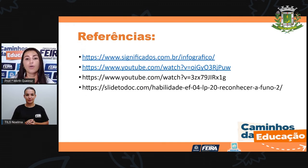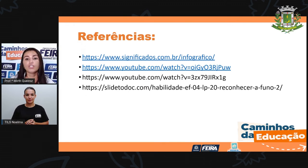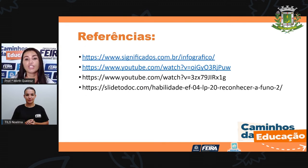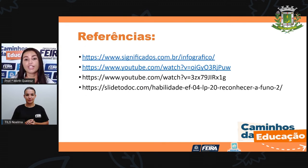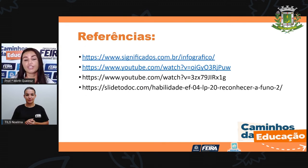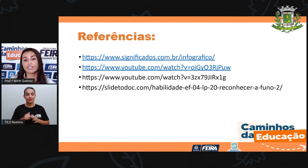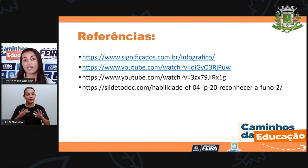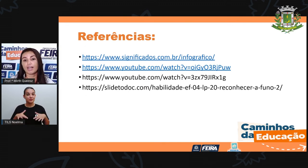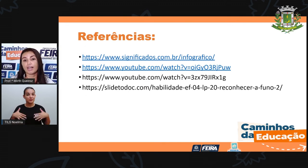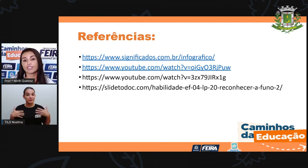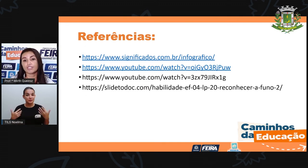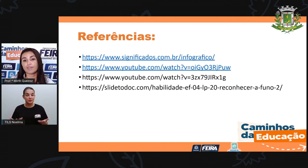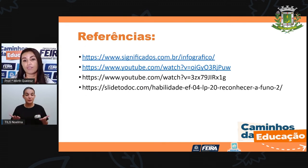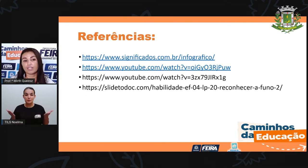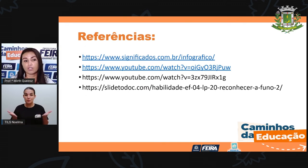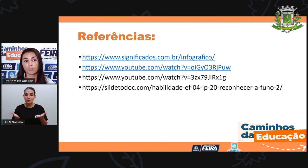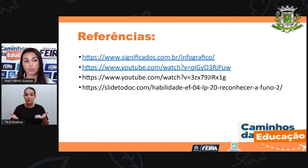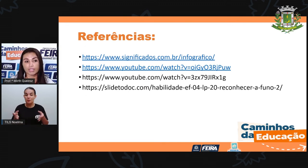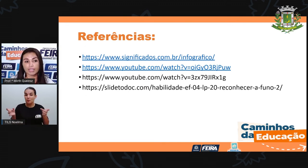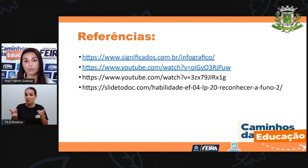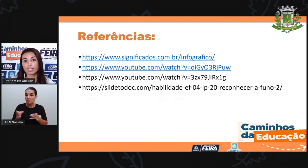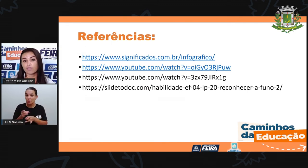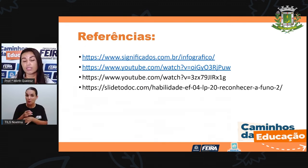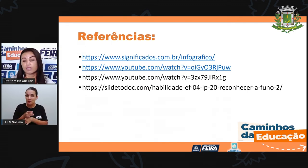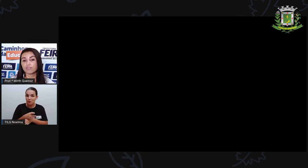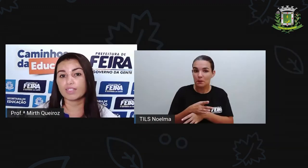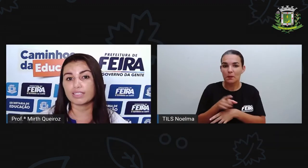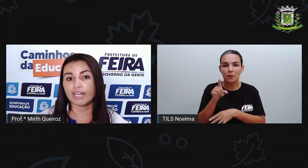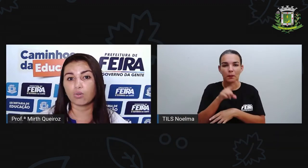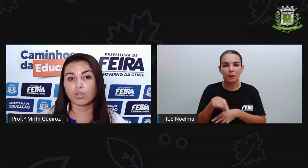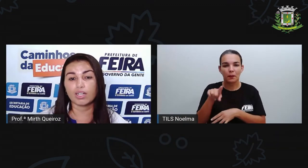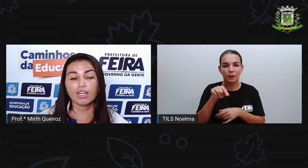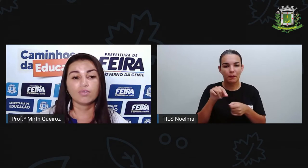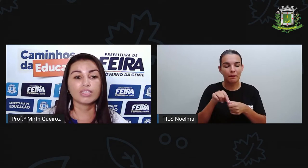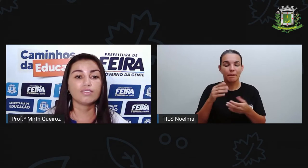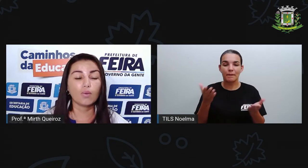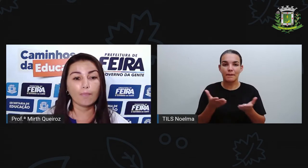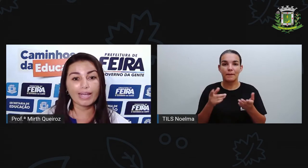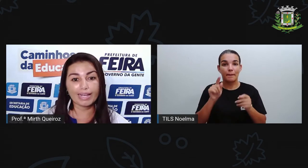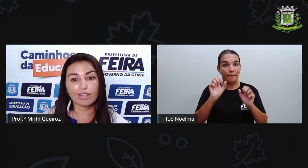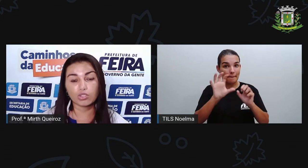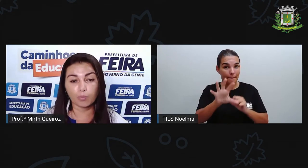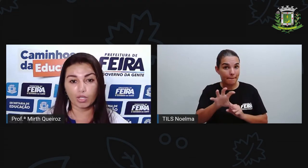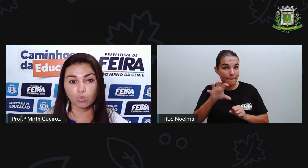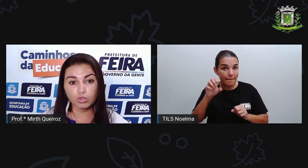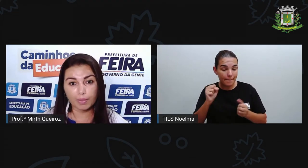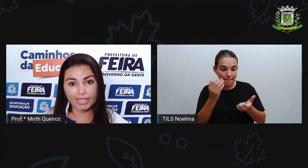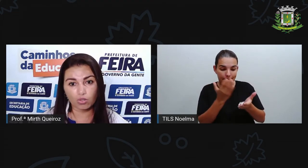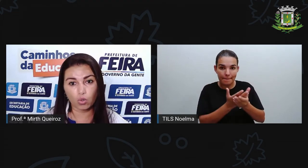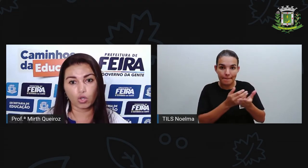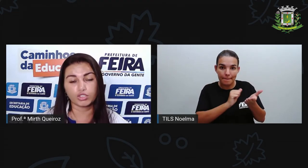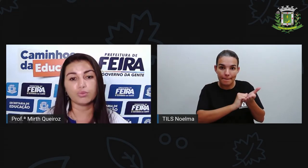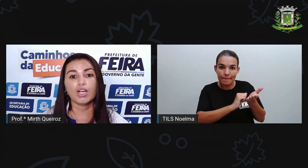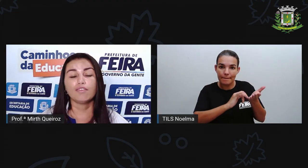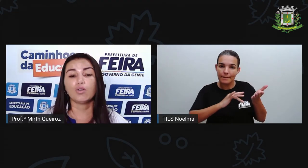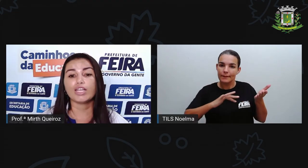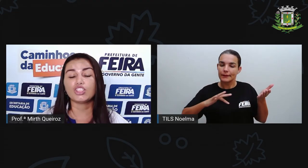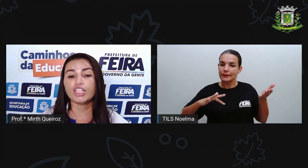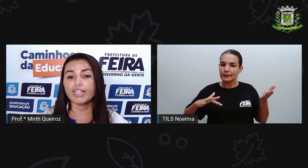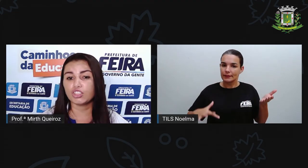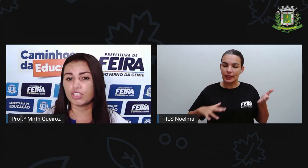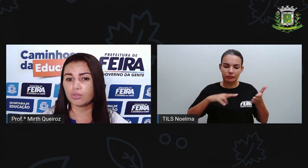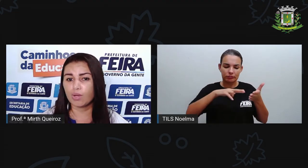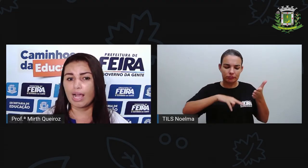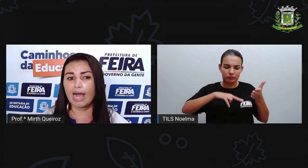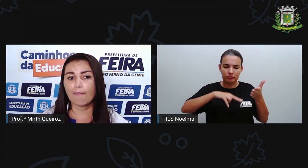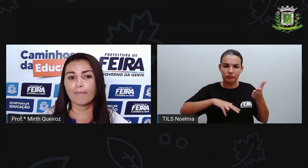Bom, gente, a gente vai ficando por aqui. O que vocês vão fazer agora? Vocês vão pegar o seu percurso pedagógico, vão ler